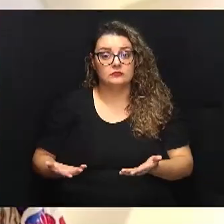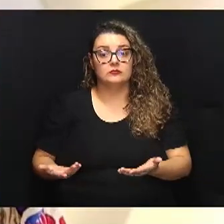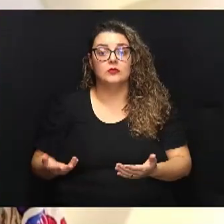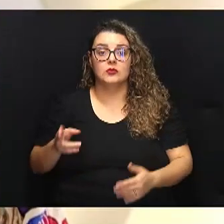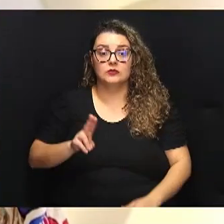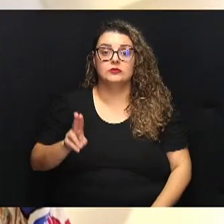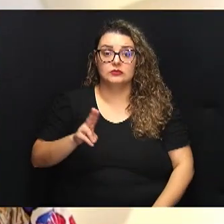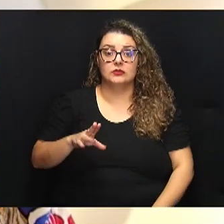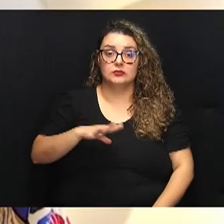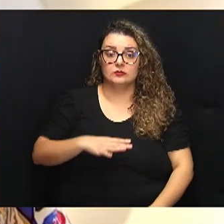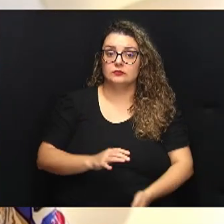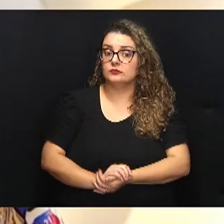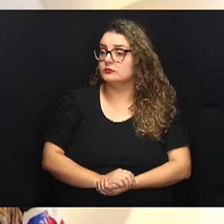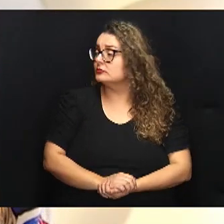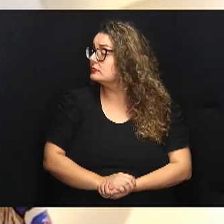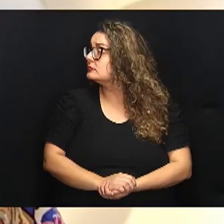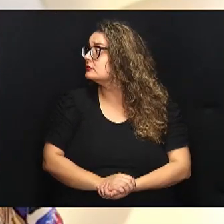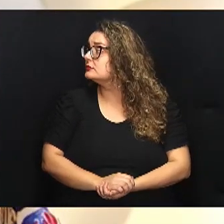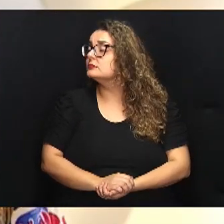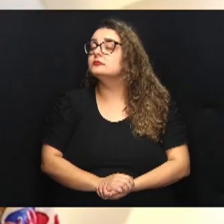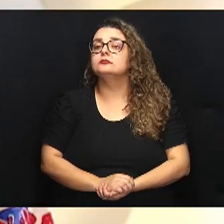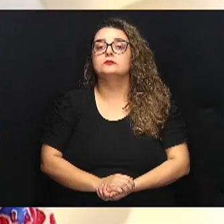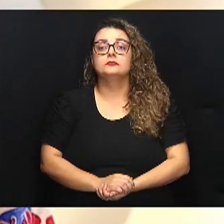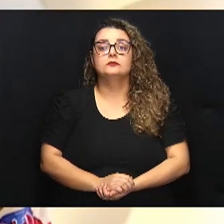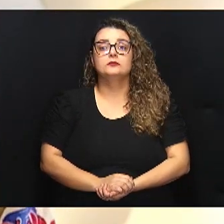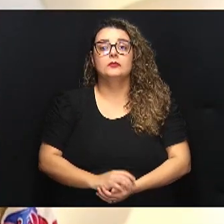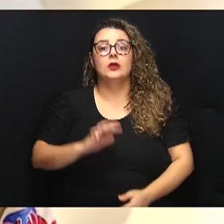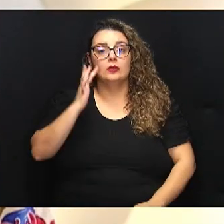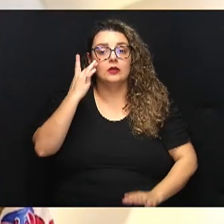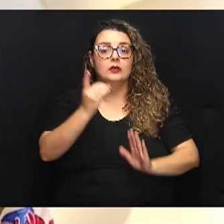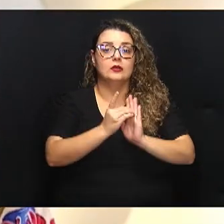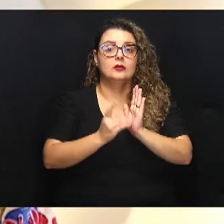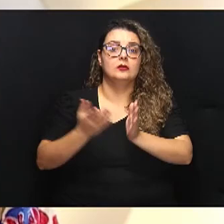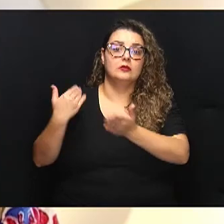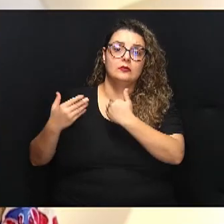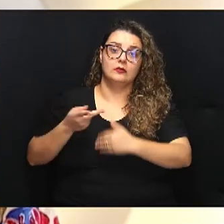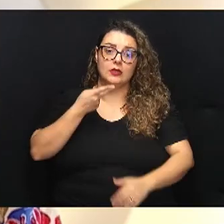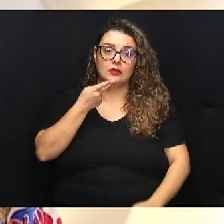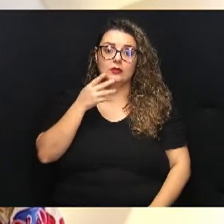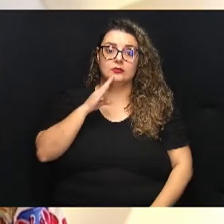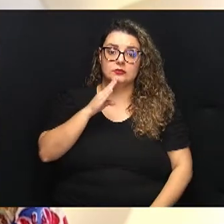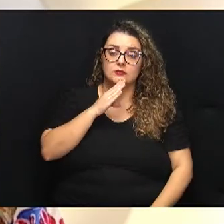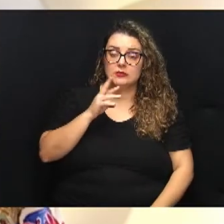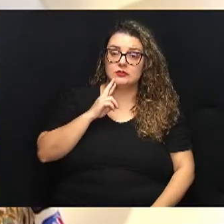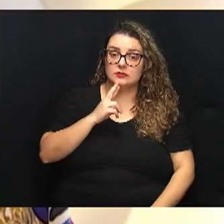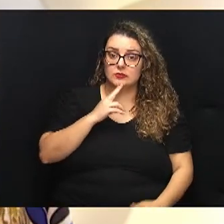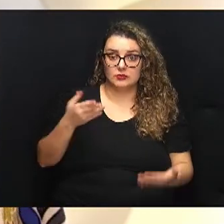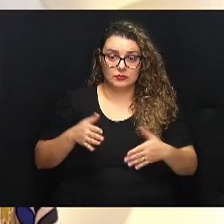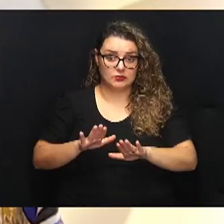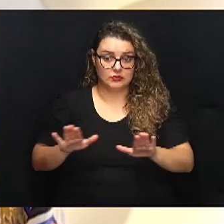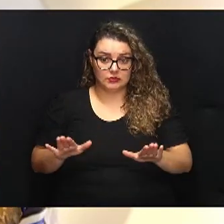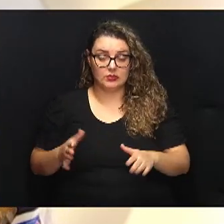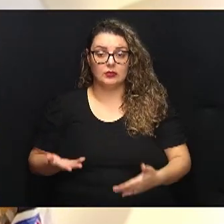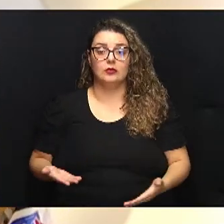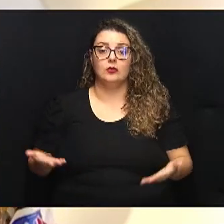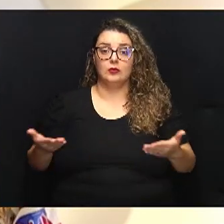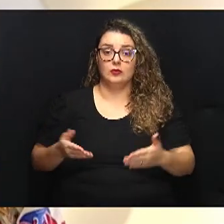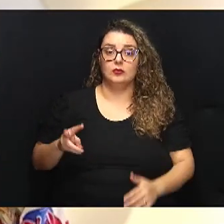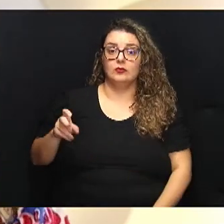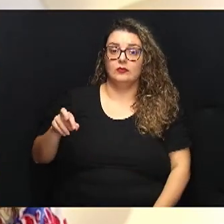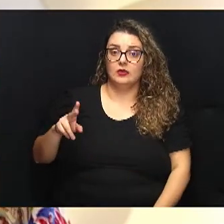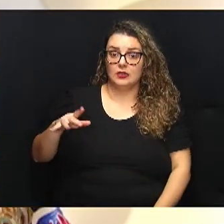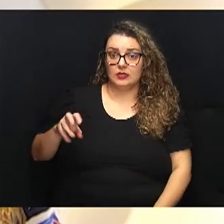município. Eu acho que antigamente o decreto só falava de bares e restaurantes. Hoje não, hoje é o varejo como um